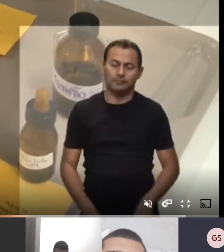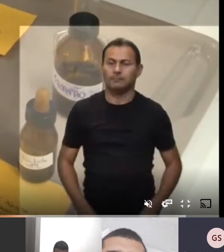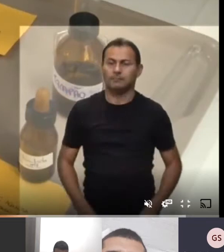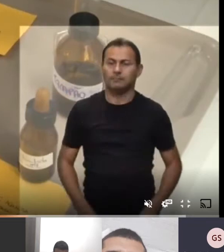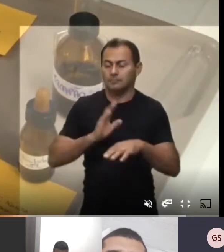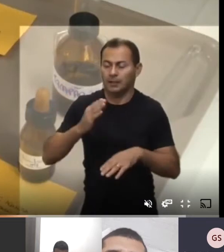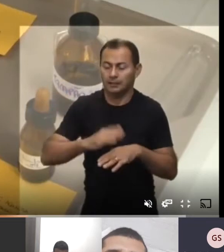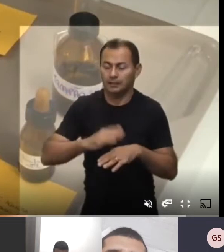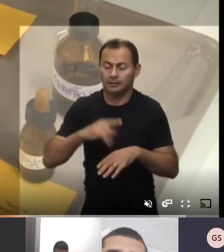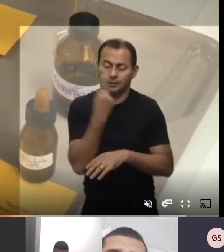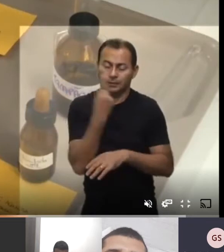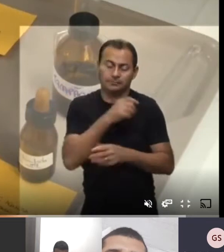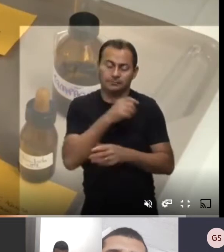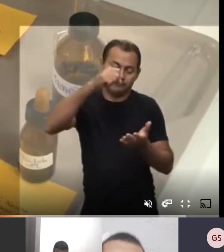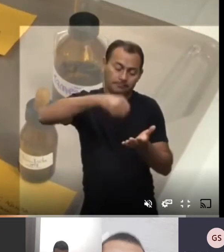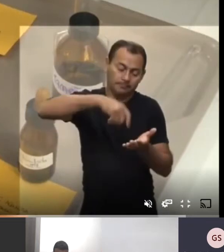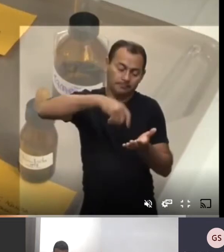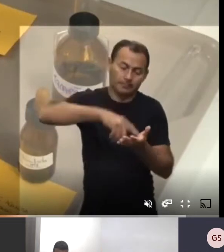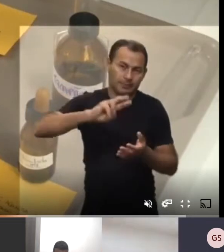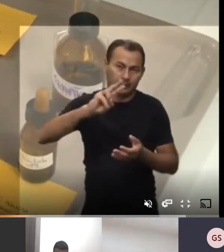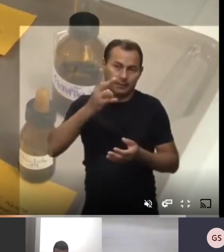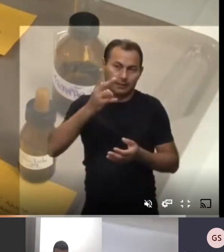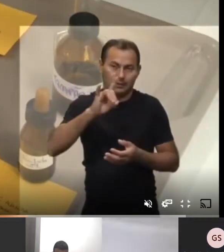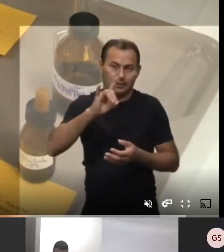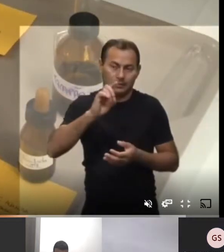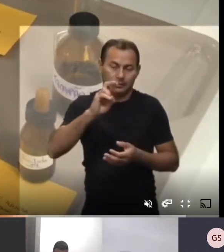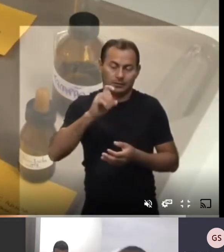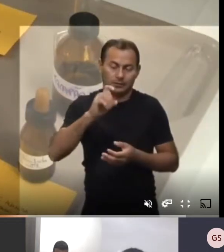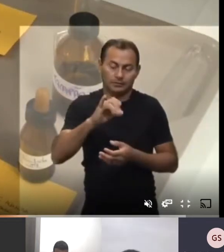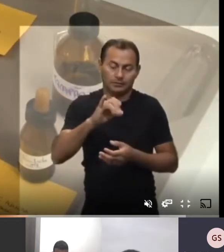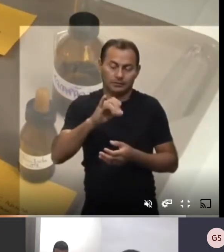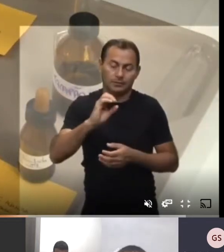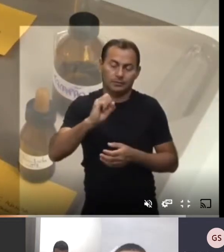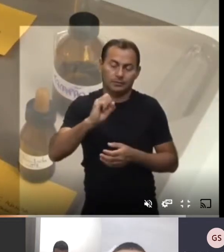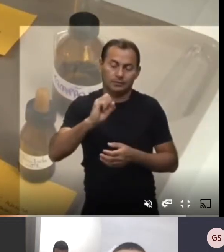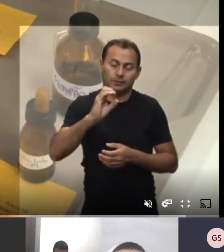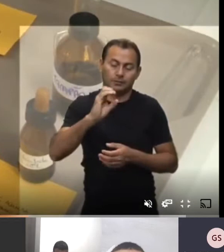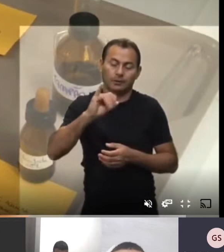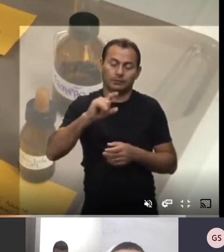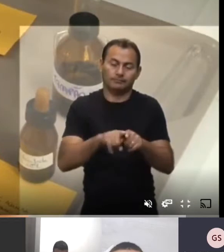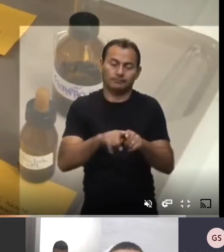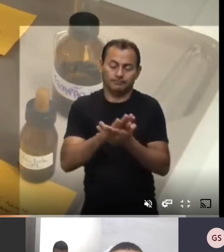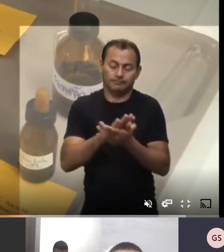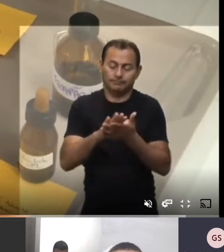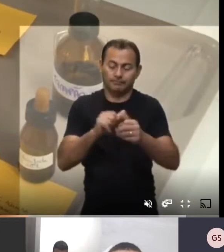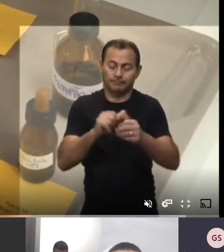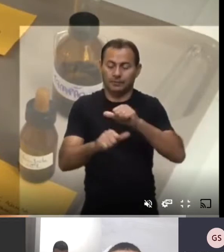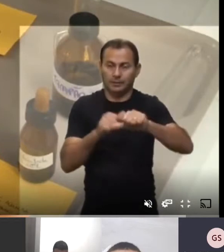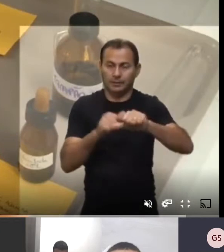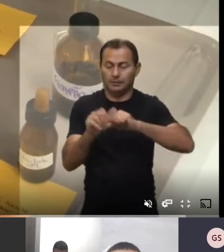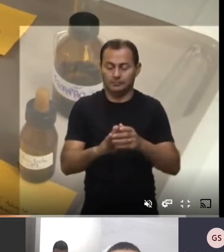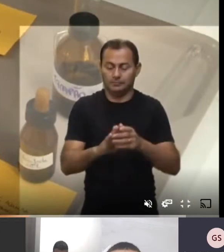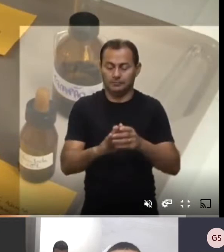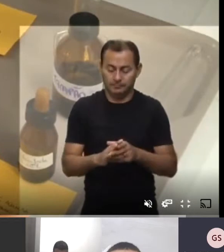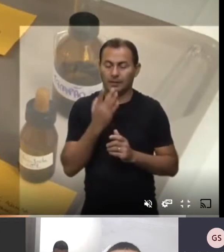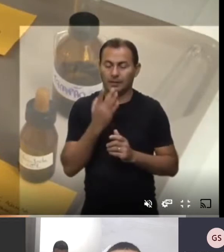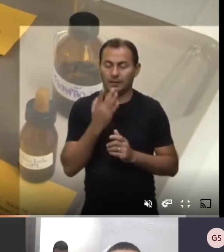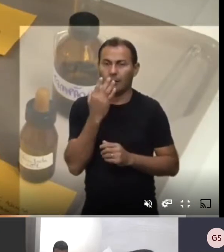função, né? Que ela está estabilizando o pH. Tá, o pH do acetato, né? Que é de